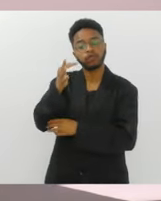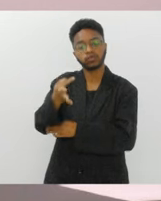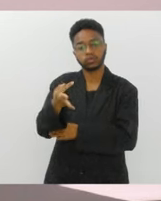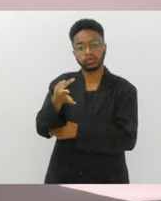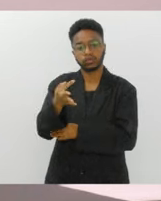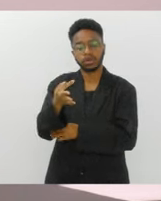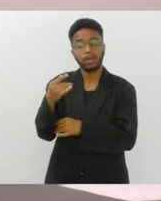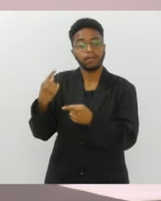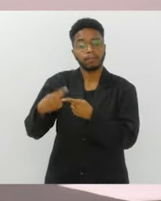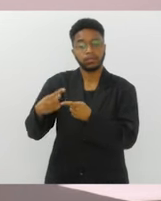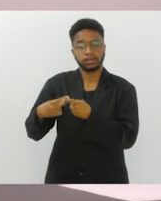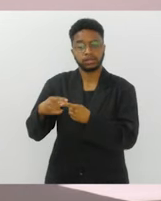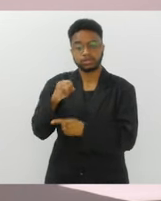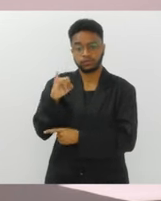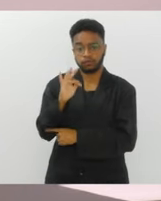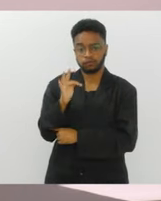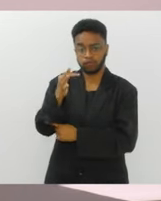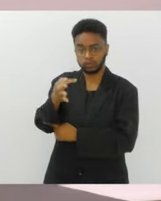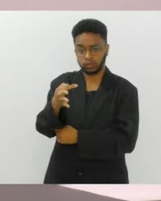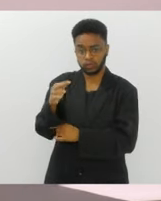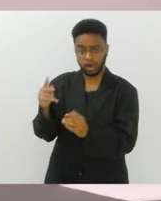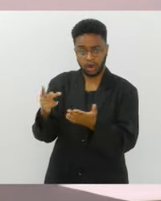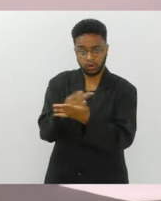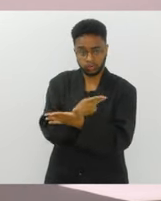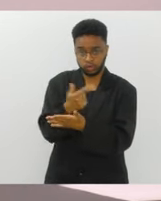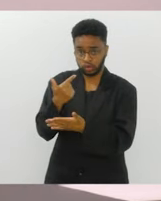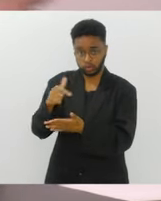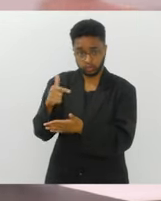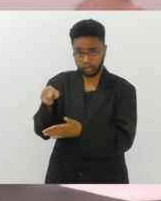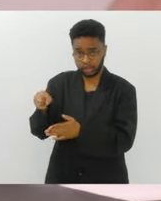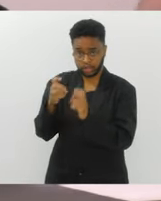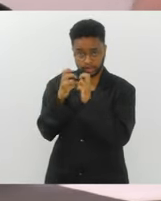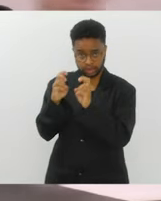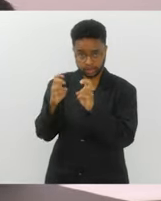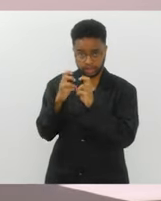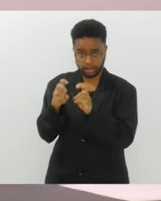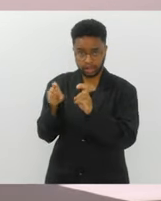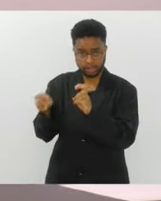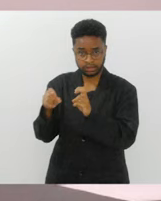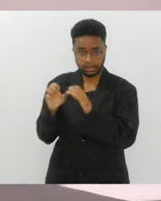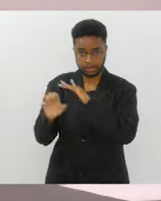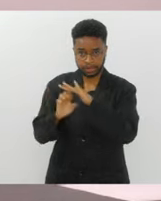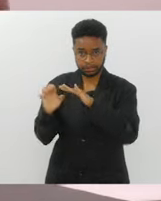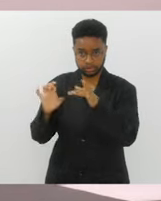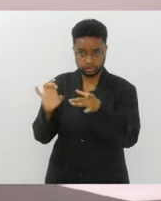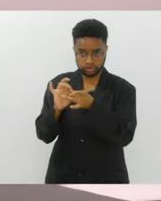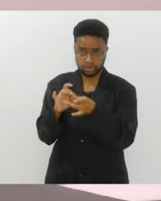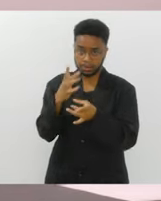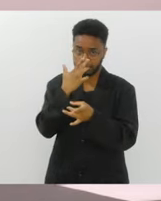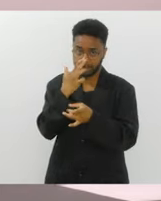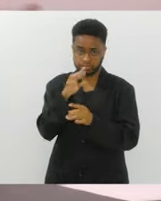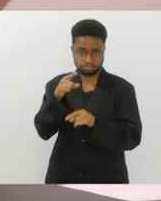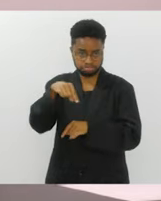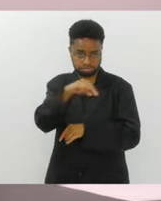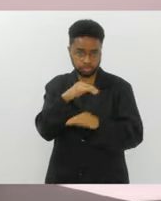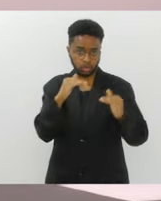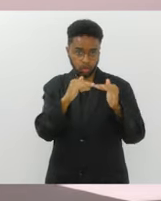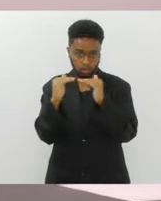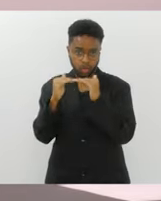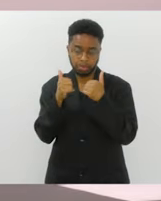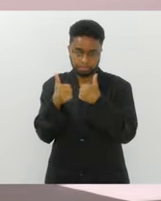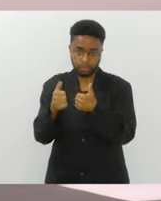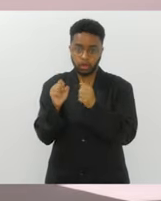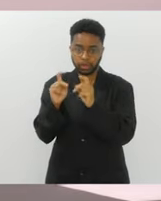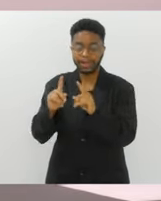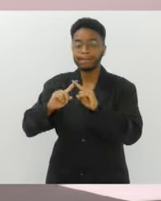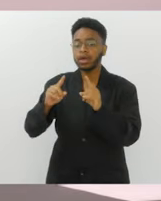quê? Porque se esse futuro vai acontecer, que não vai ter esse serviço prestado pela Supervia, como parece que é unanimidade aqui, e ok, que não vai ser,